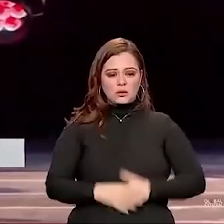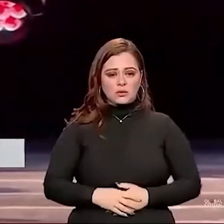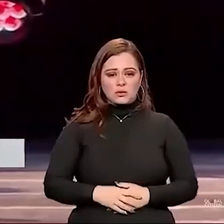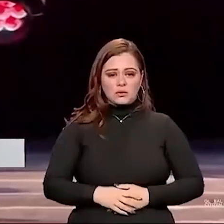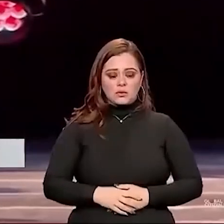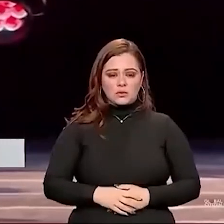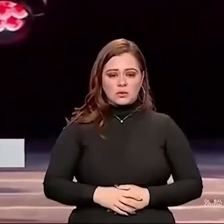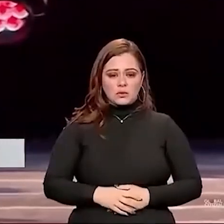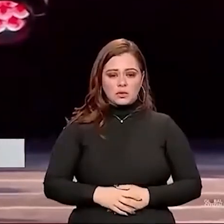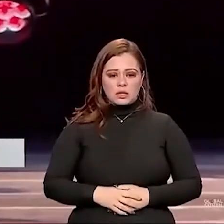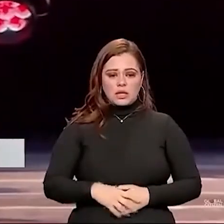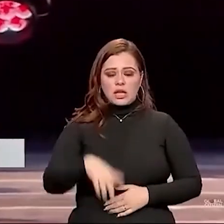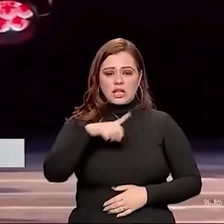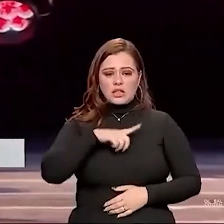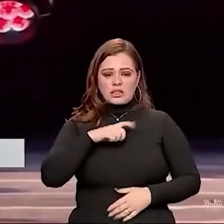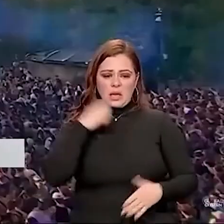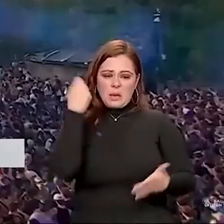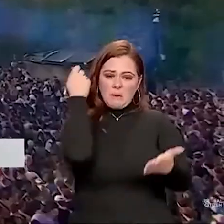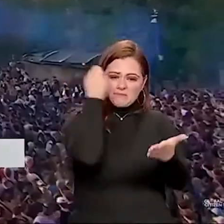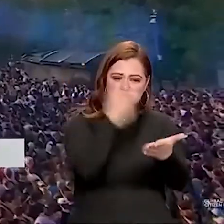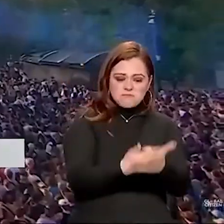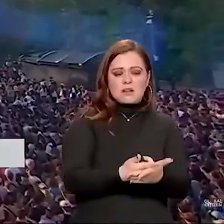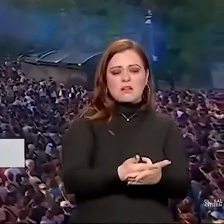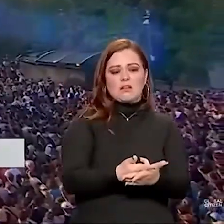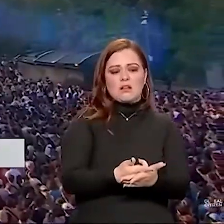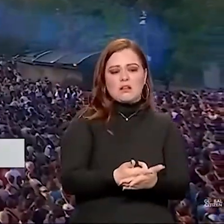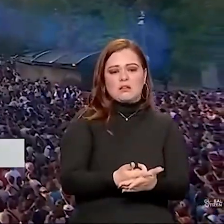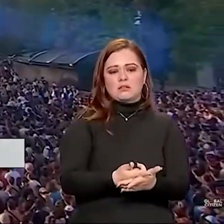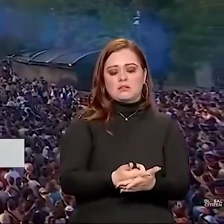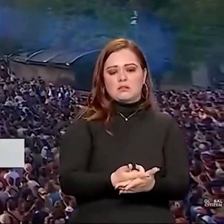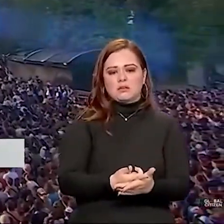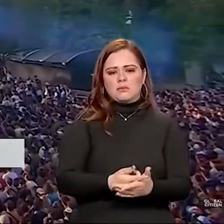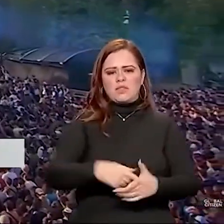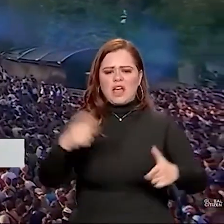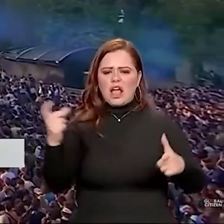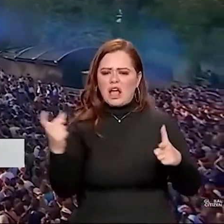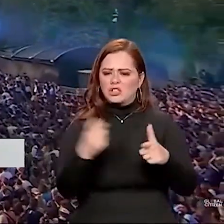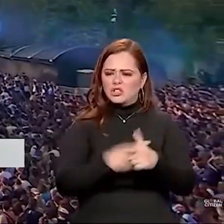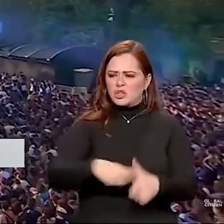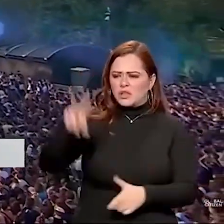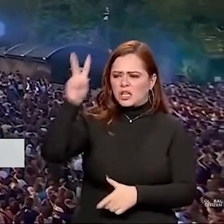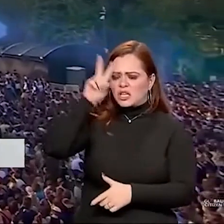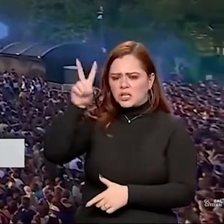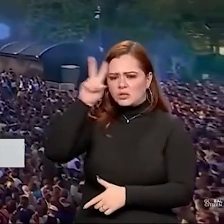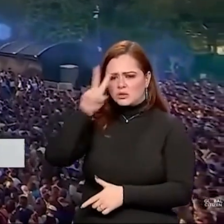E por isso tem que pagar a dívida histórica